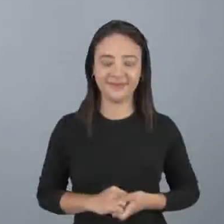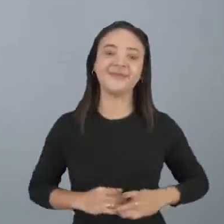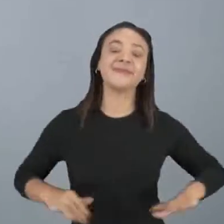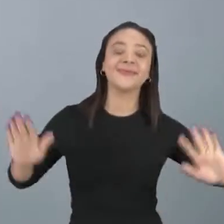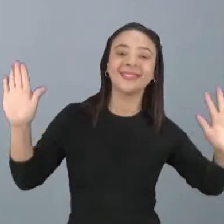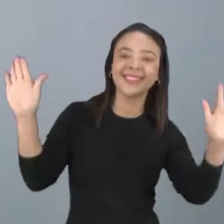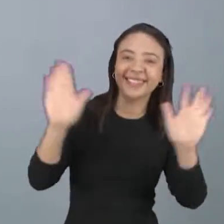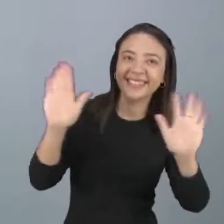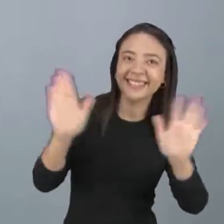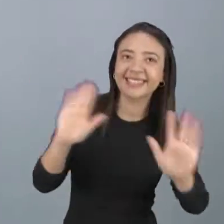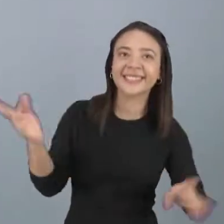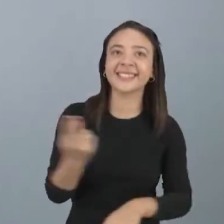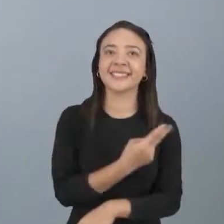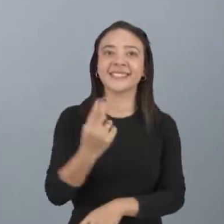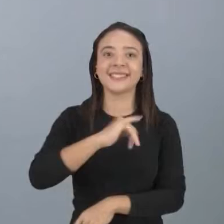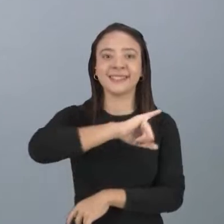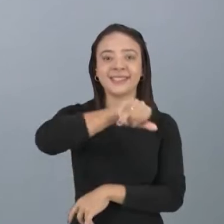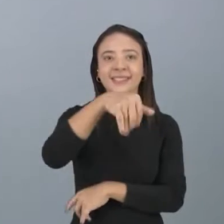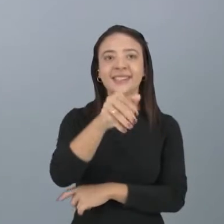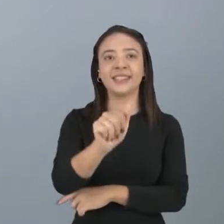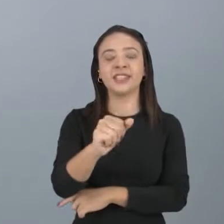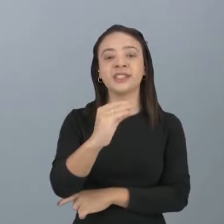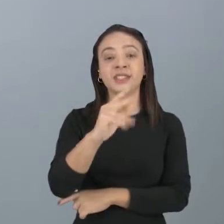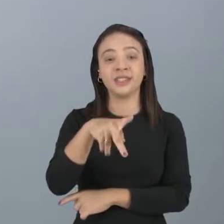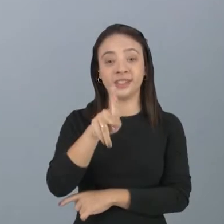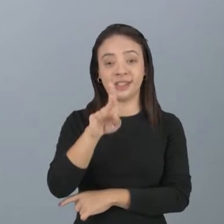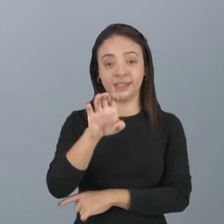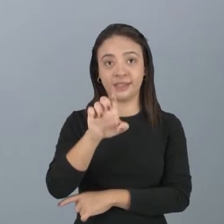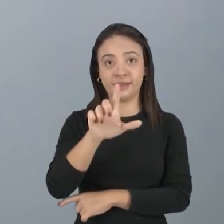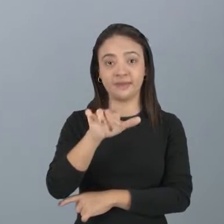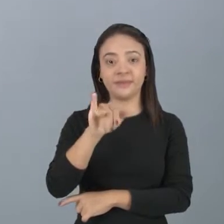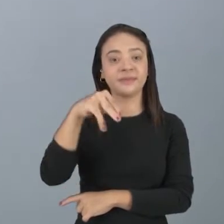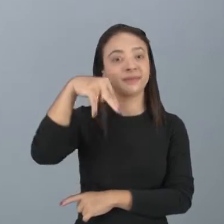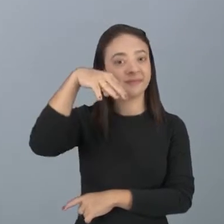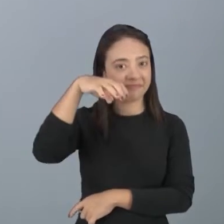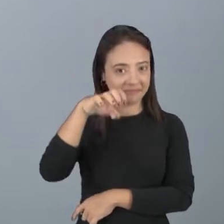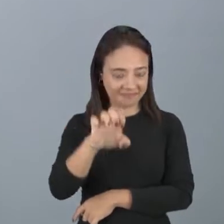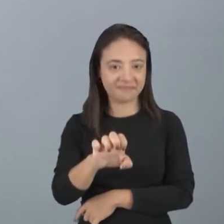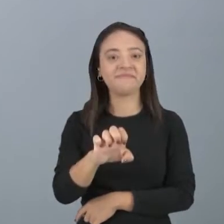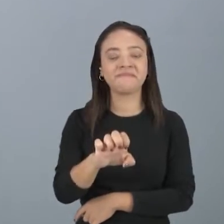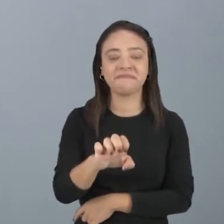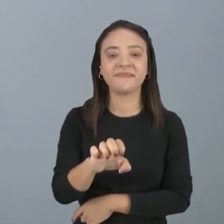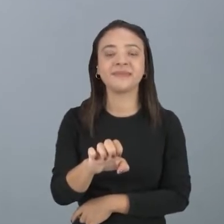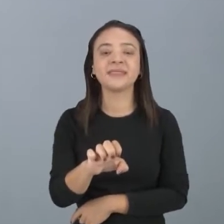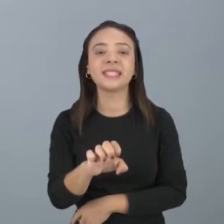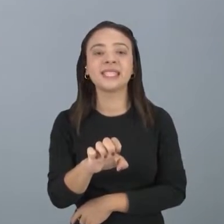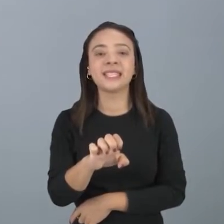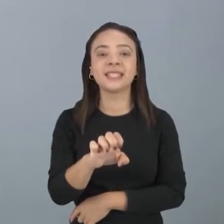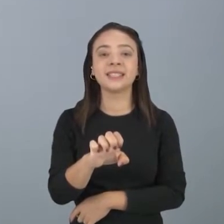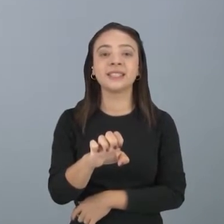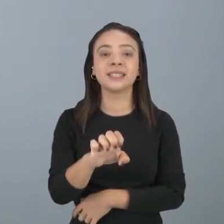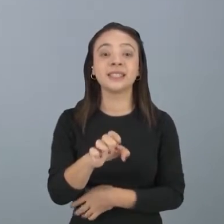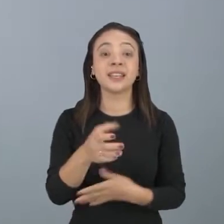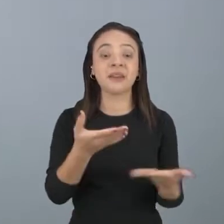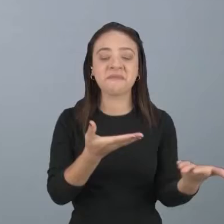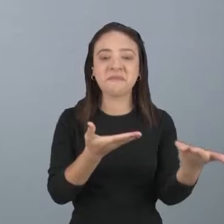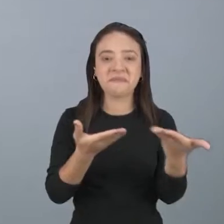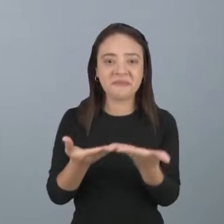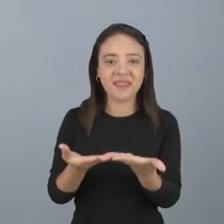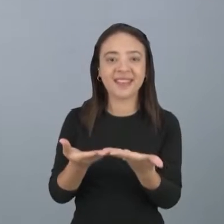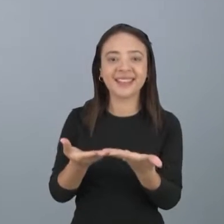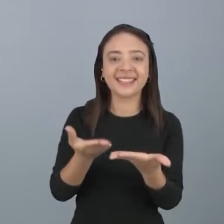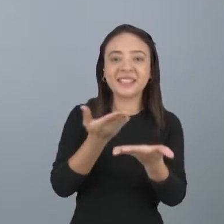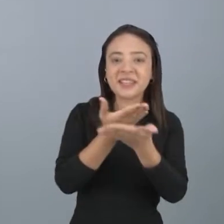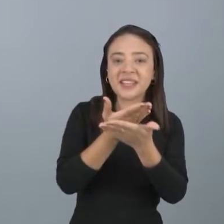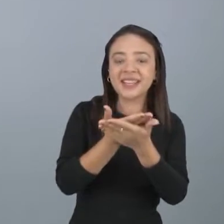Hello guys, my name is Jaqueline and welcome back to our English classes. Olá pessoal, meu nome é Jaqueline e sejam bem-vindos à